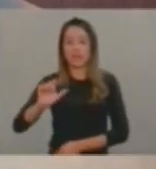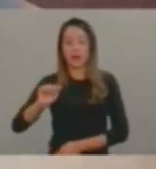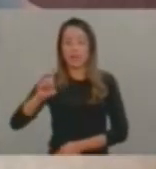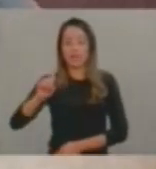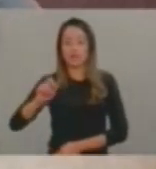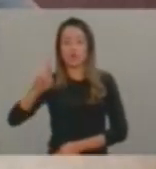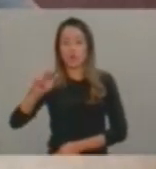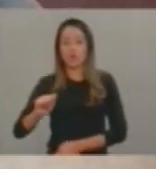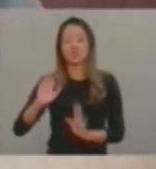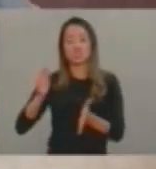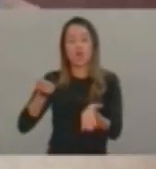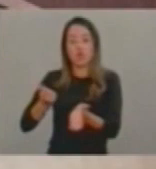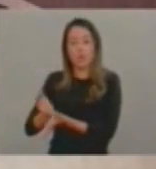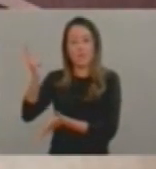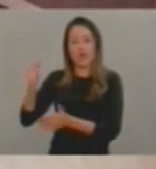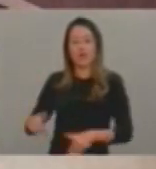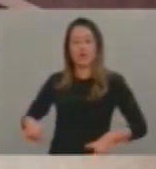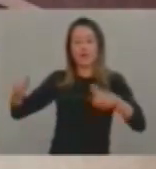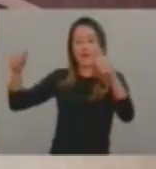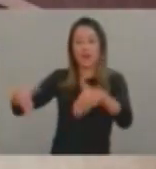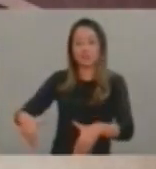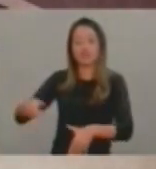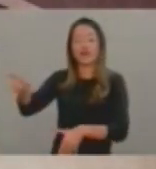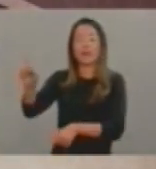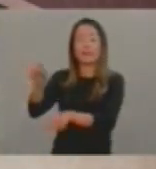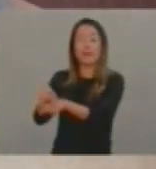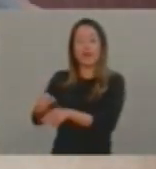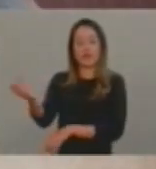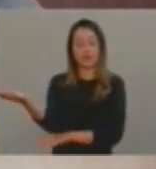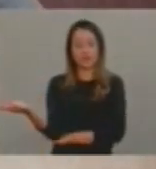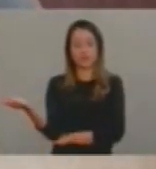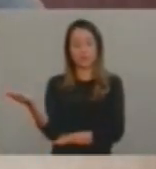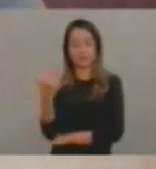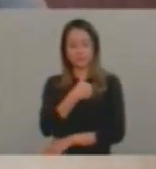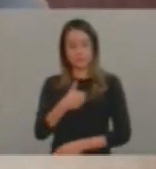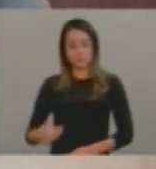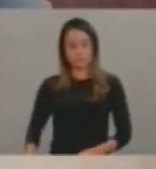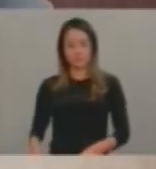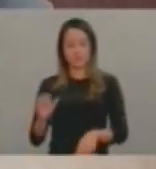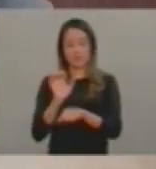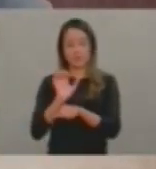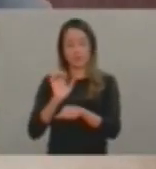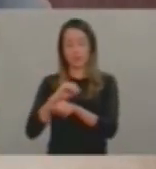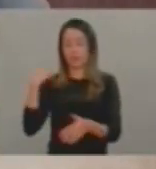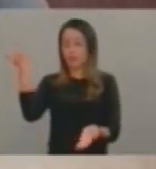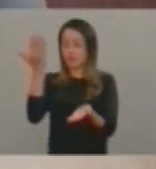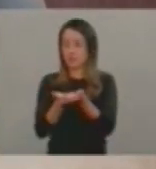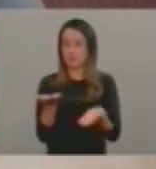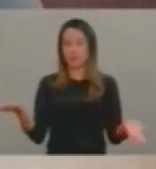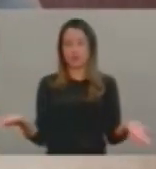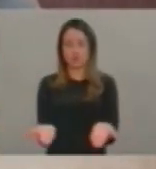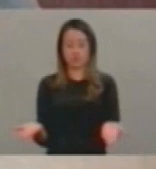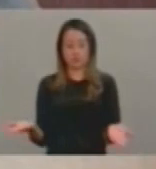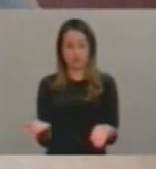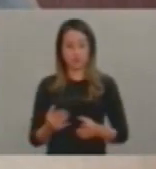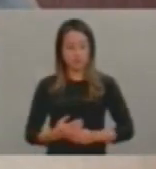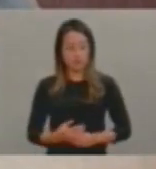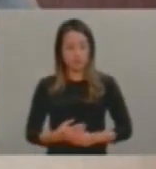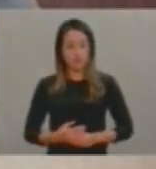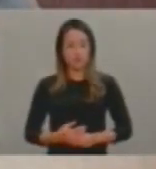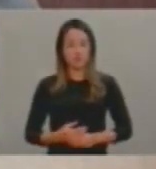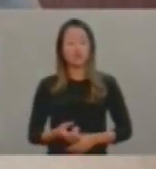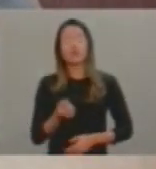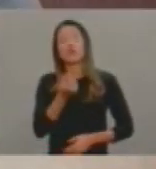lá, parado. O governo do estado até agora não anunciou oficialmente quanto gastou